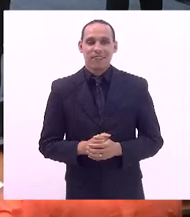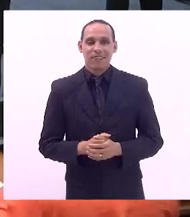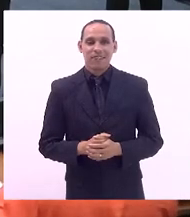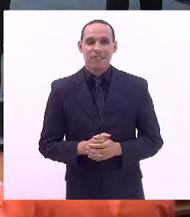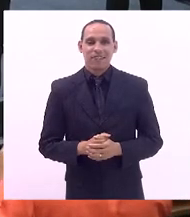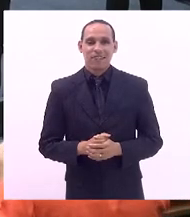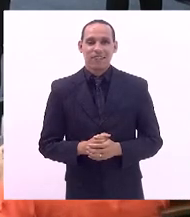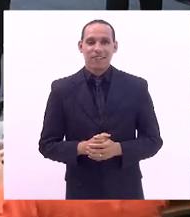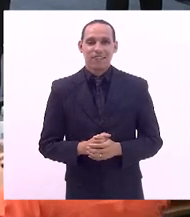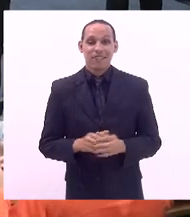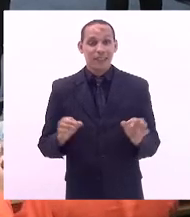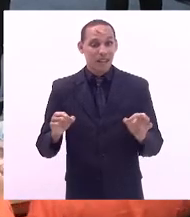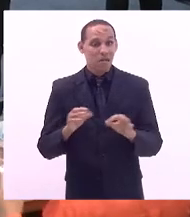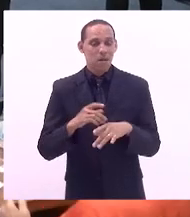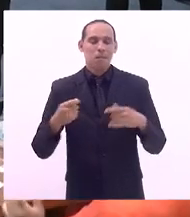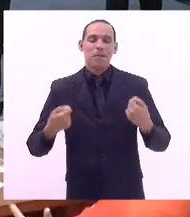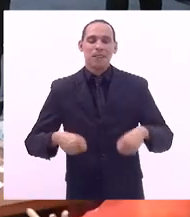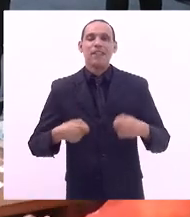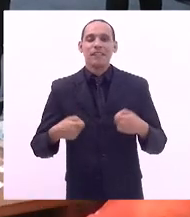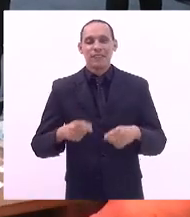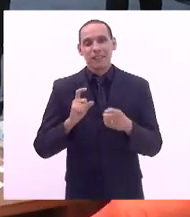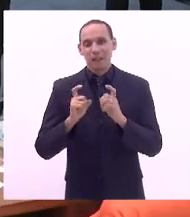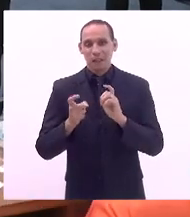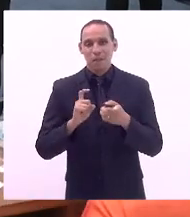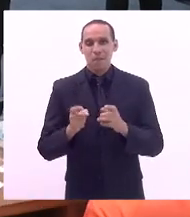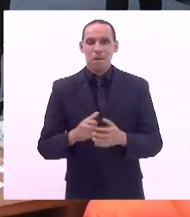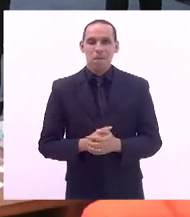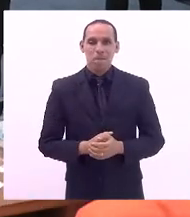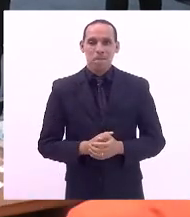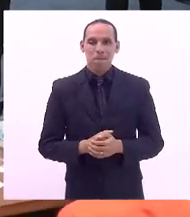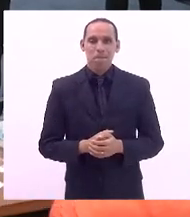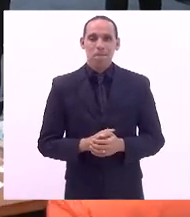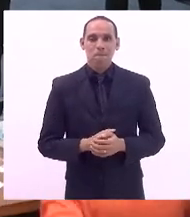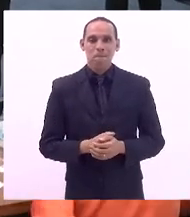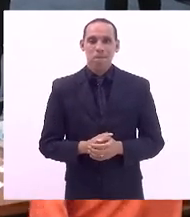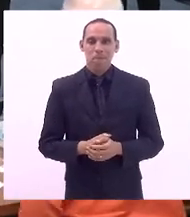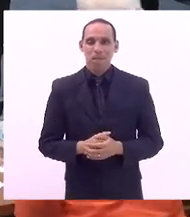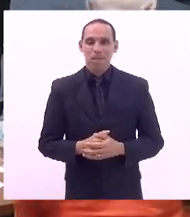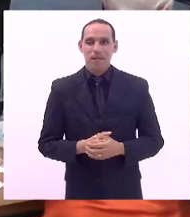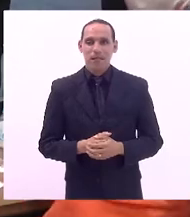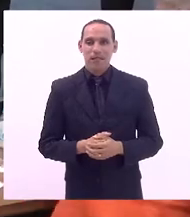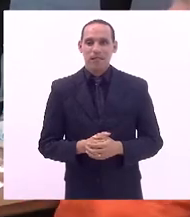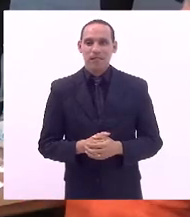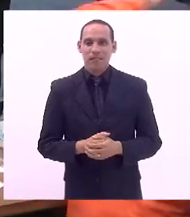a gente precisa encerrar sessão G1